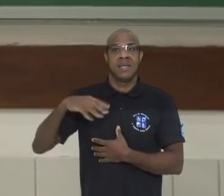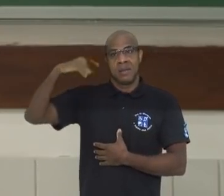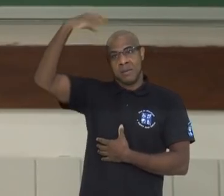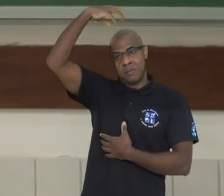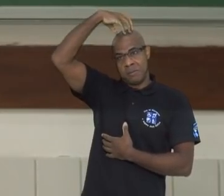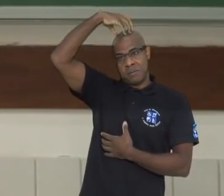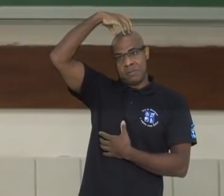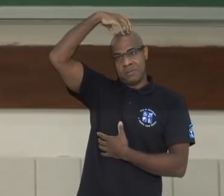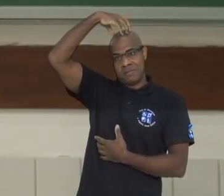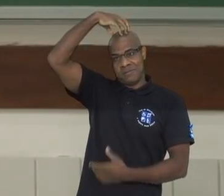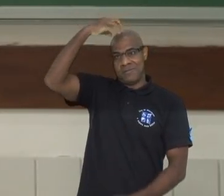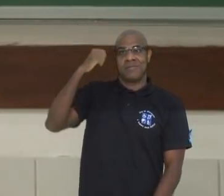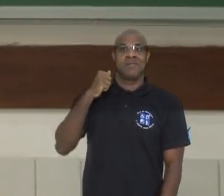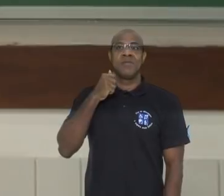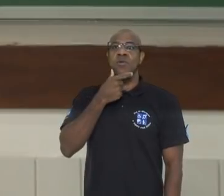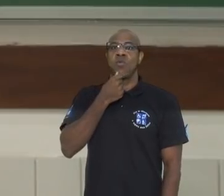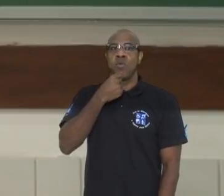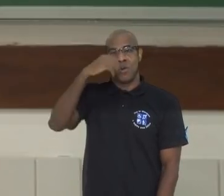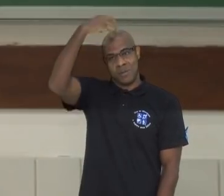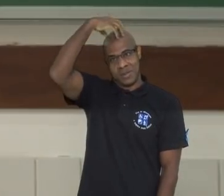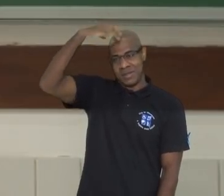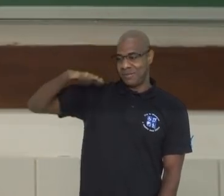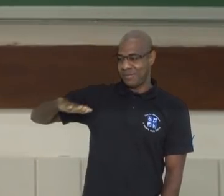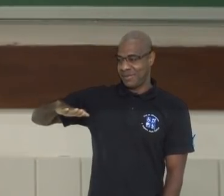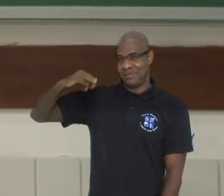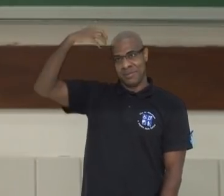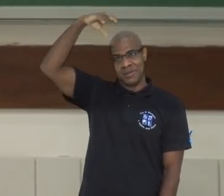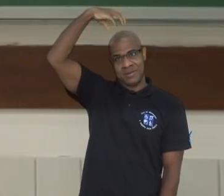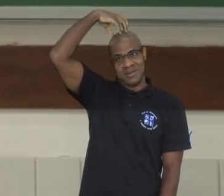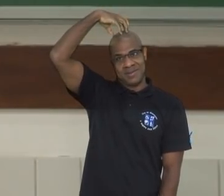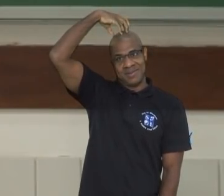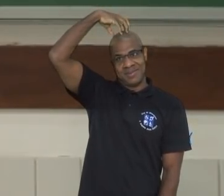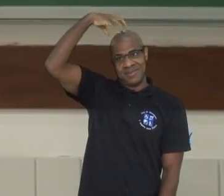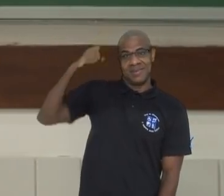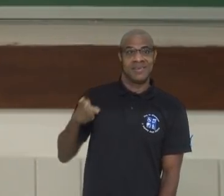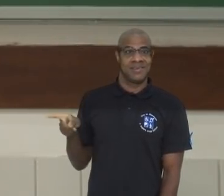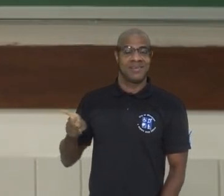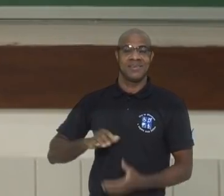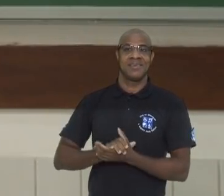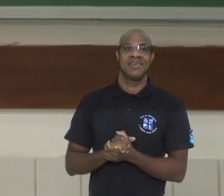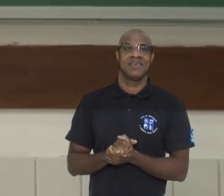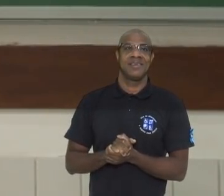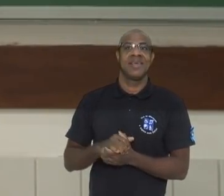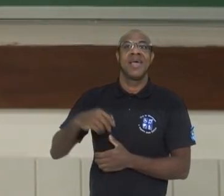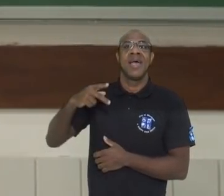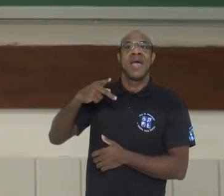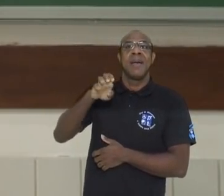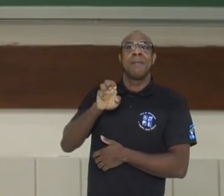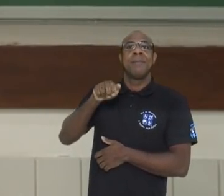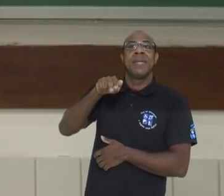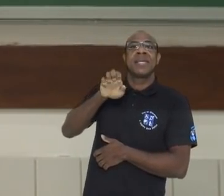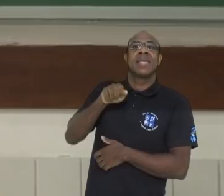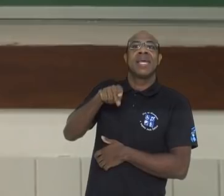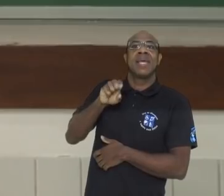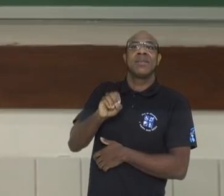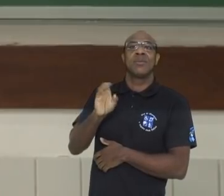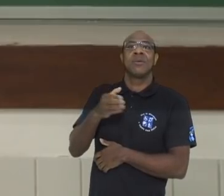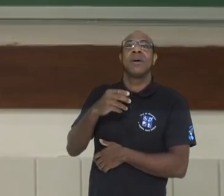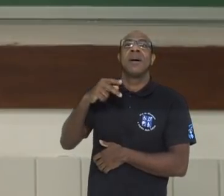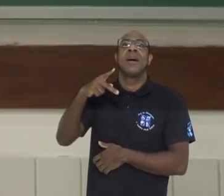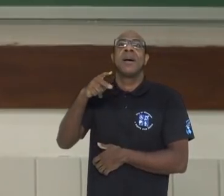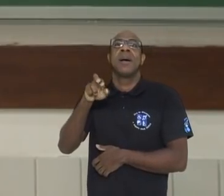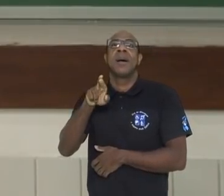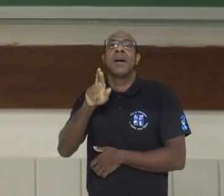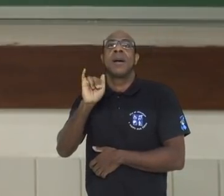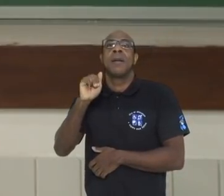Saint-Exupéry. Então, esse livro, como eu falei, ele é muito importante para a história da literatura.